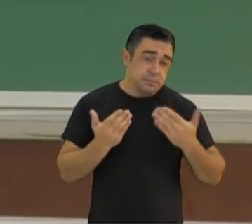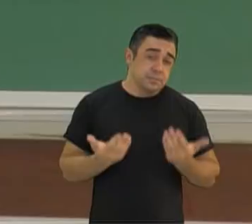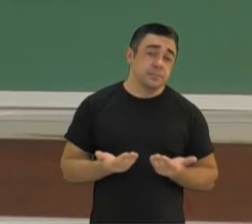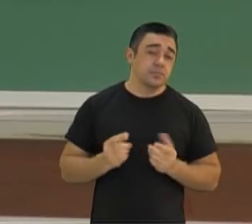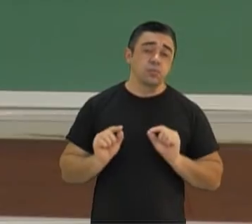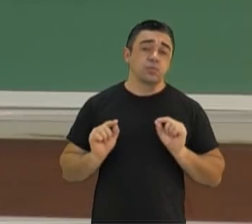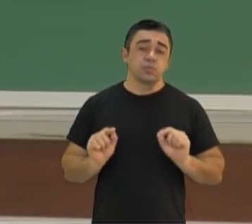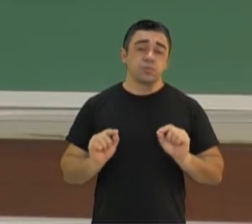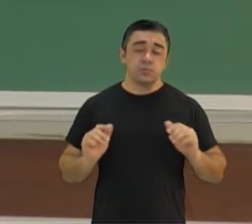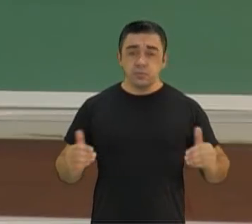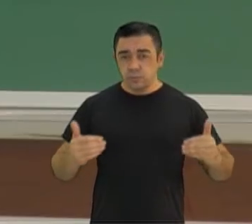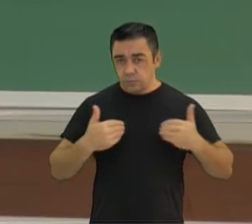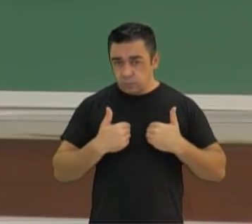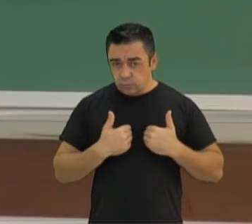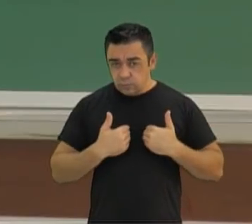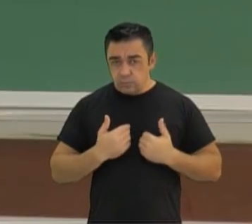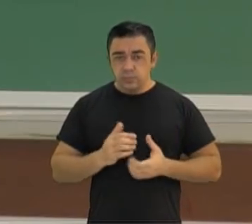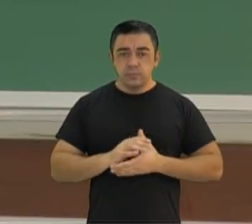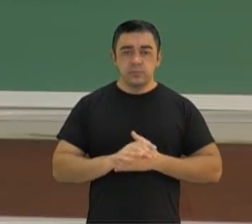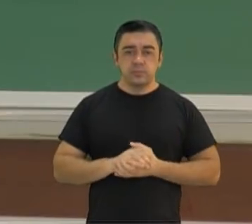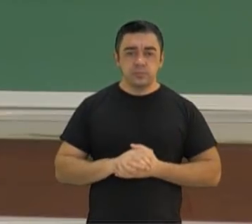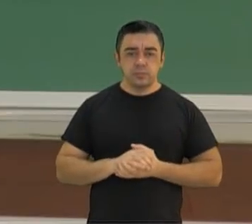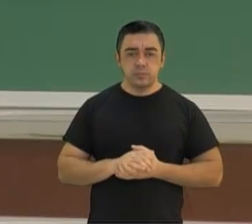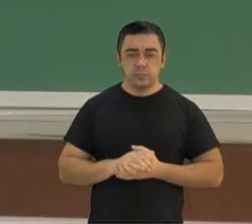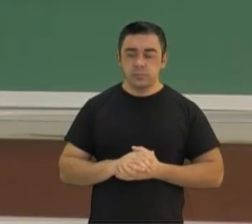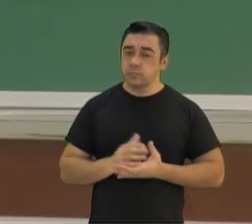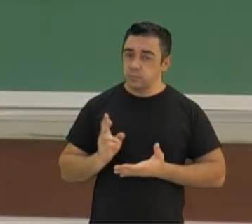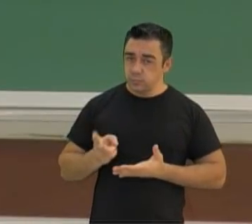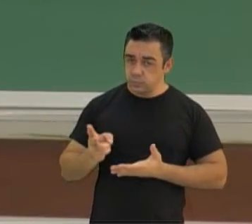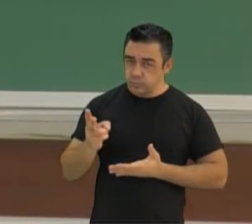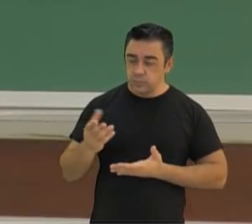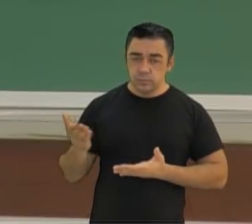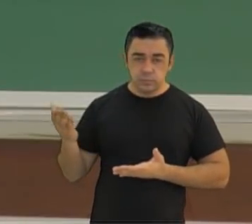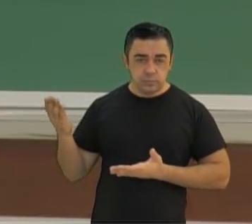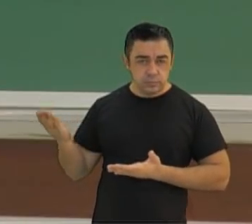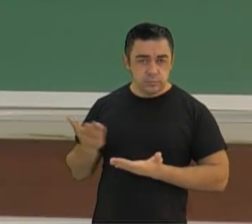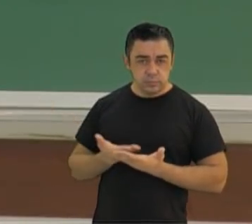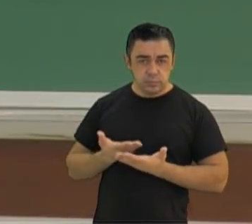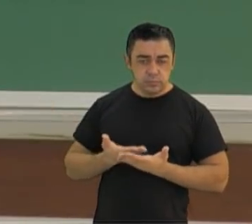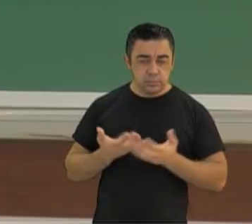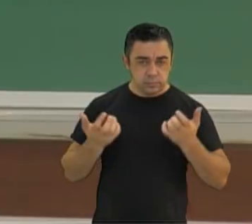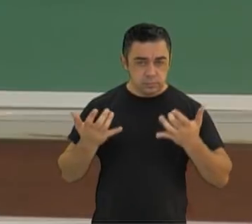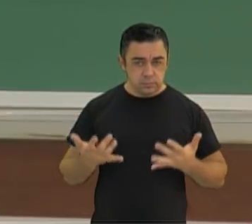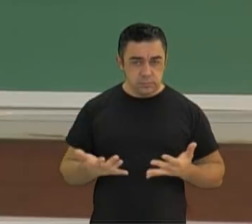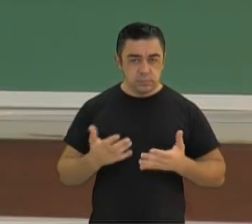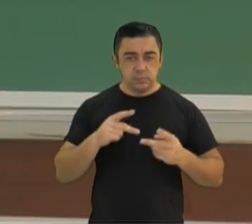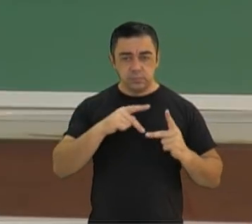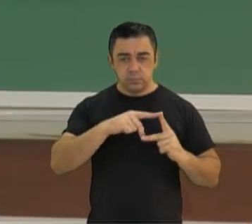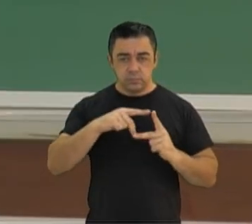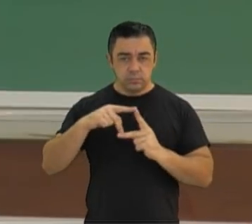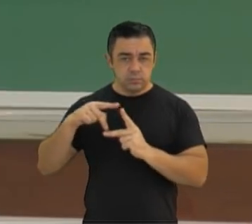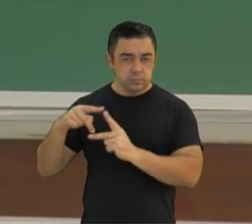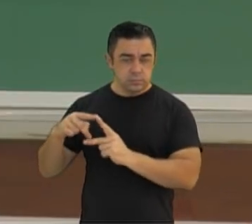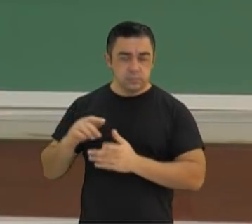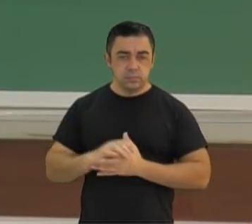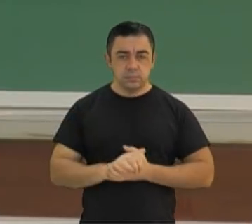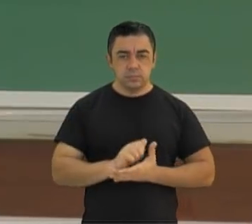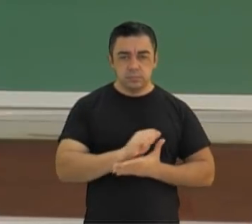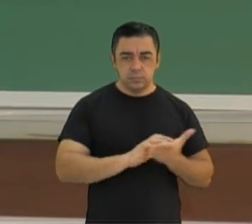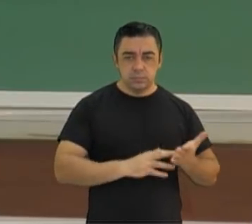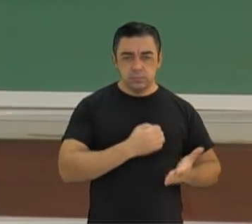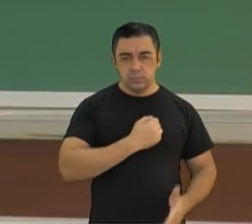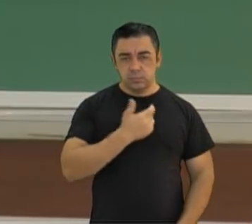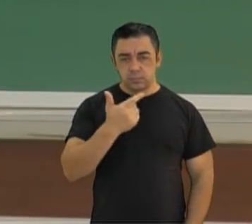o que é o autismo? Vamos continuar então a nossa aula sobre os quadrinhos. Atividade